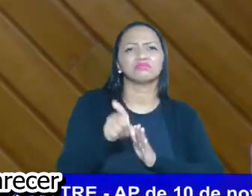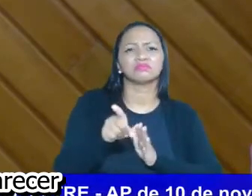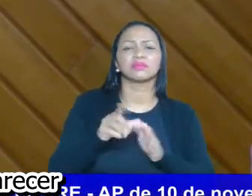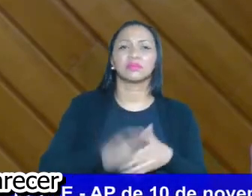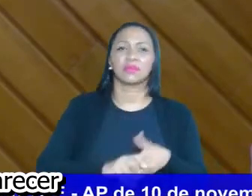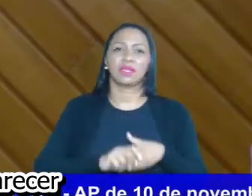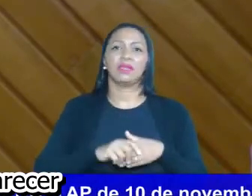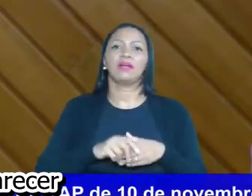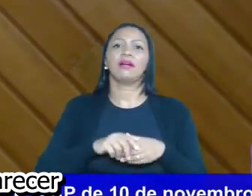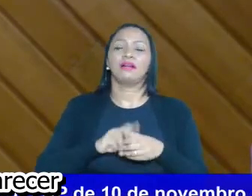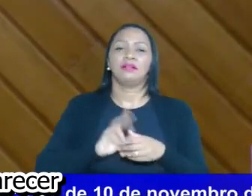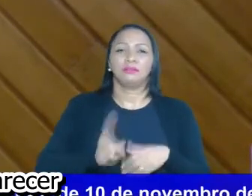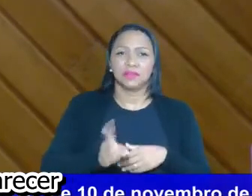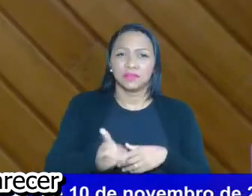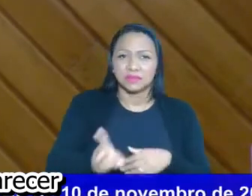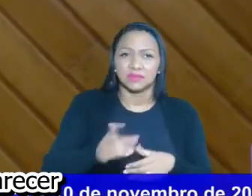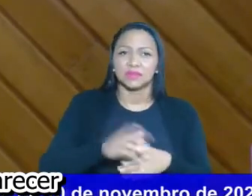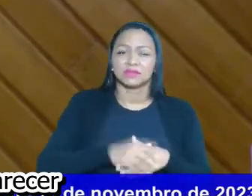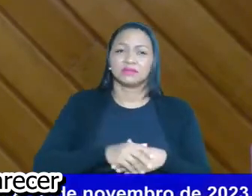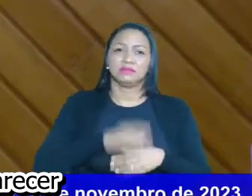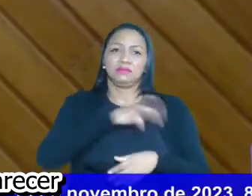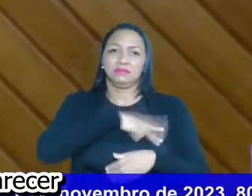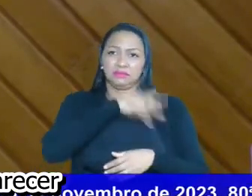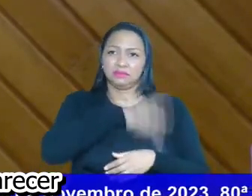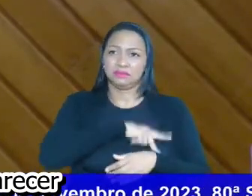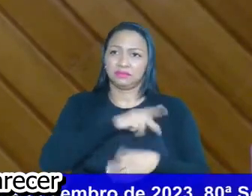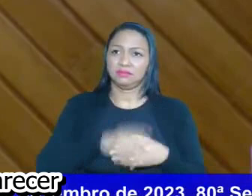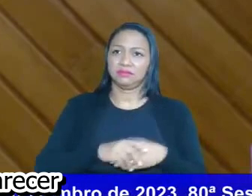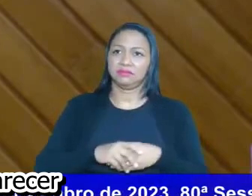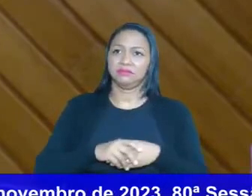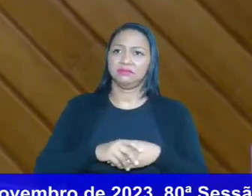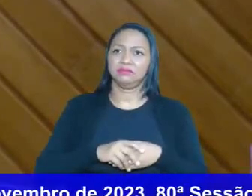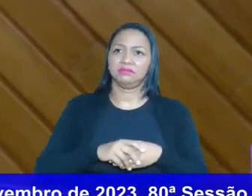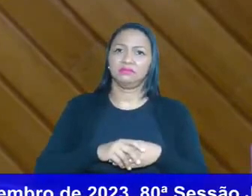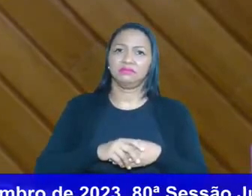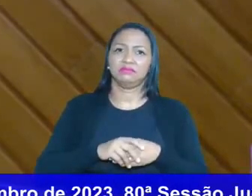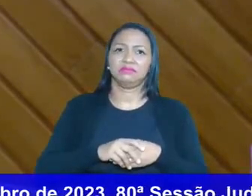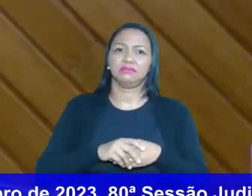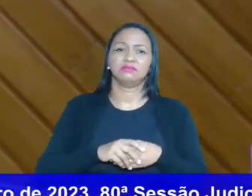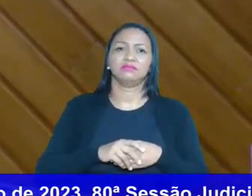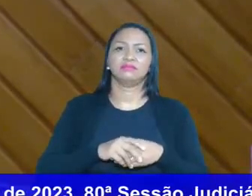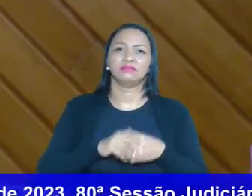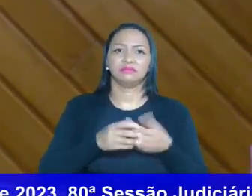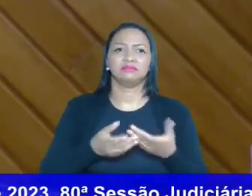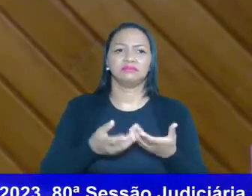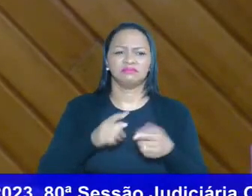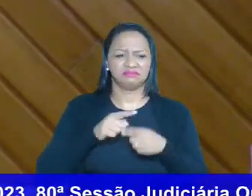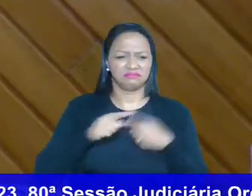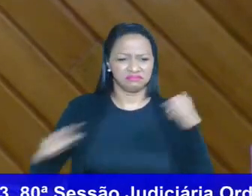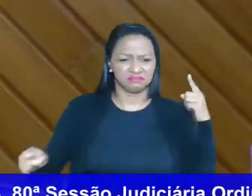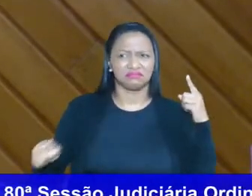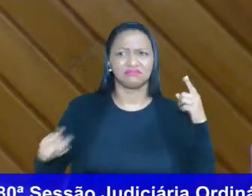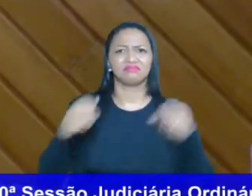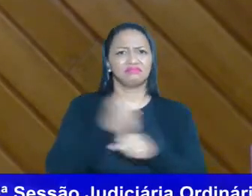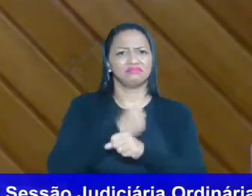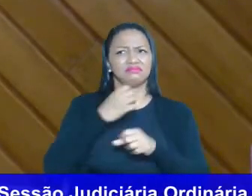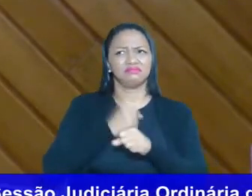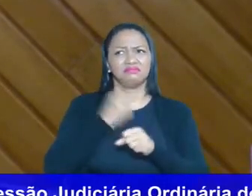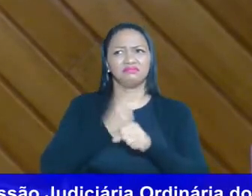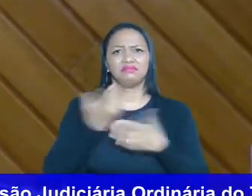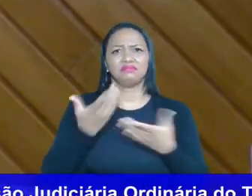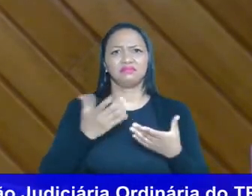o doutor Ministério Público apresentou um parecer requerendo a desaprovação das contas